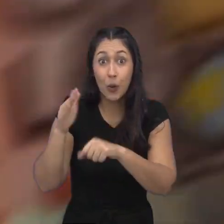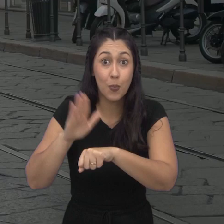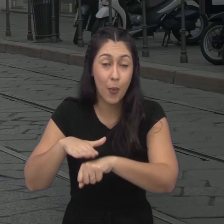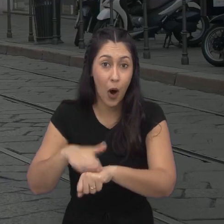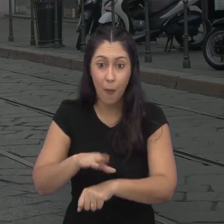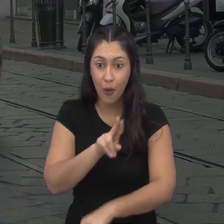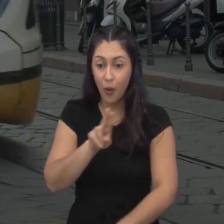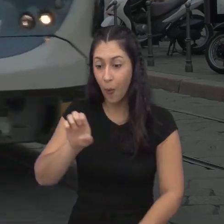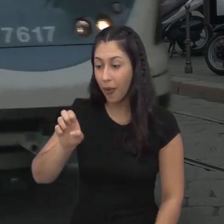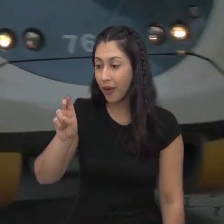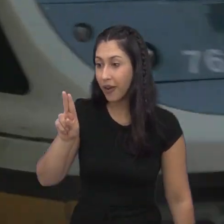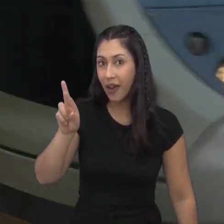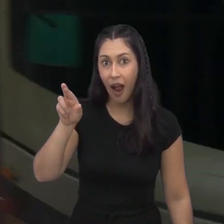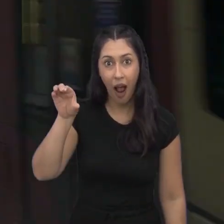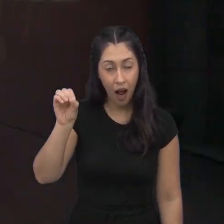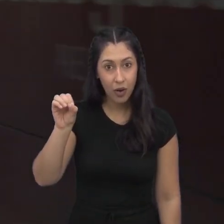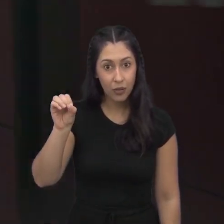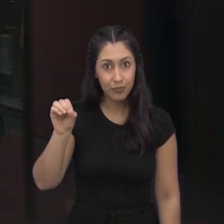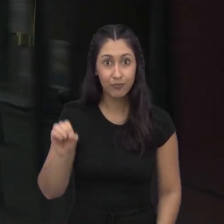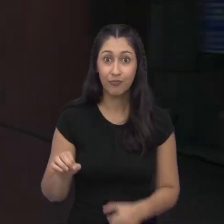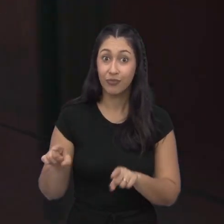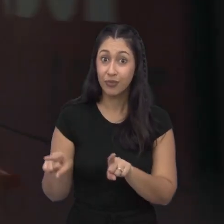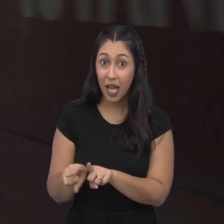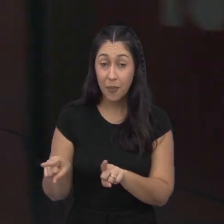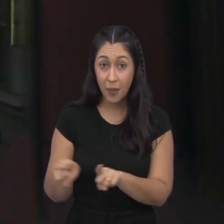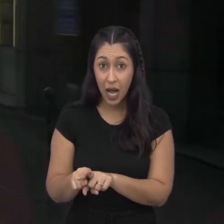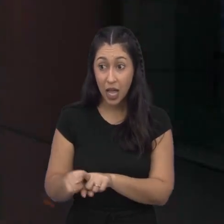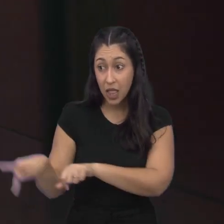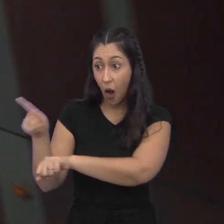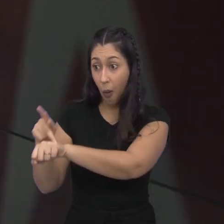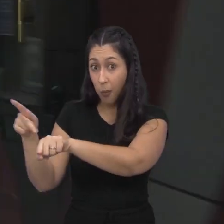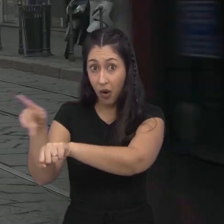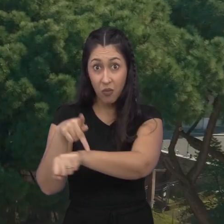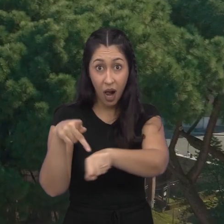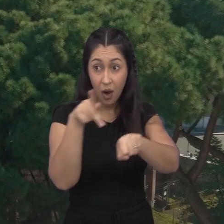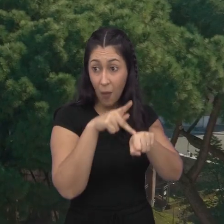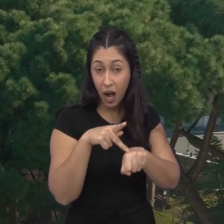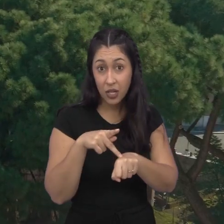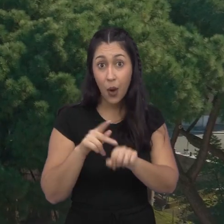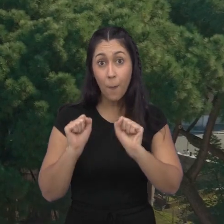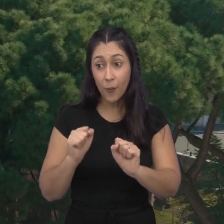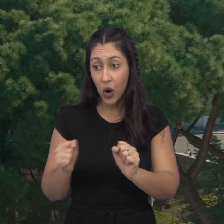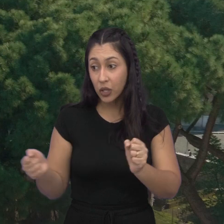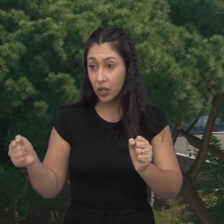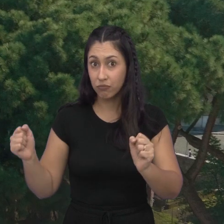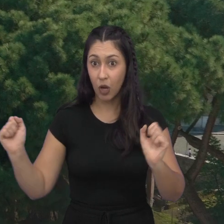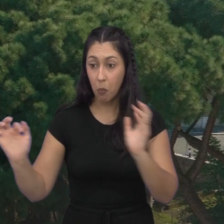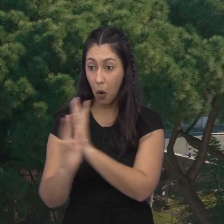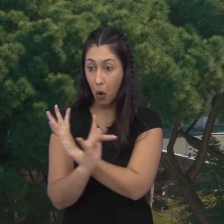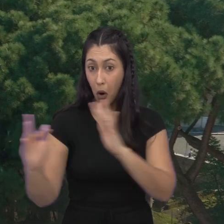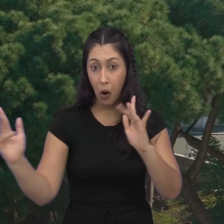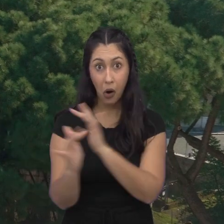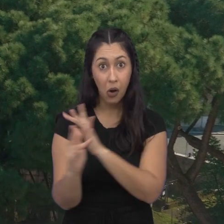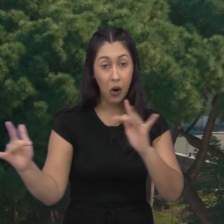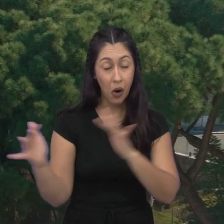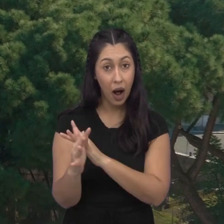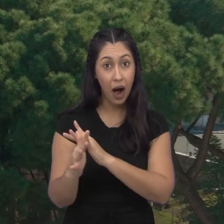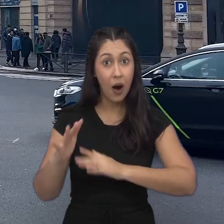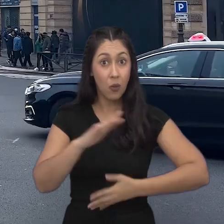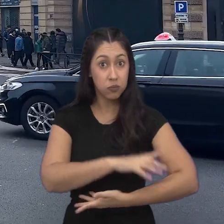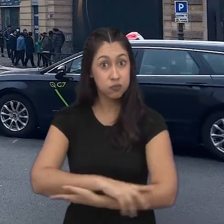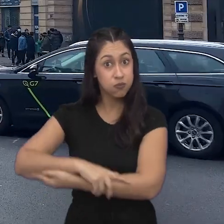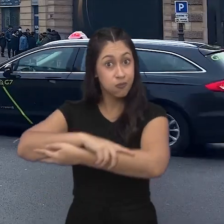euro. Além da livre circulação entre moradores desses países, a União Europeia também foi fundamental